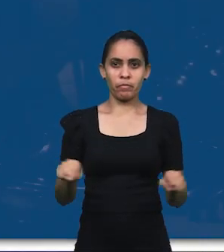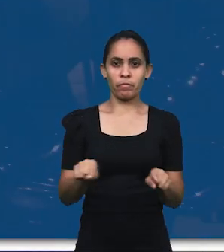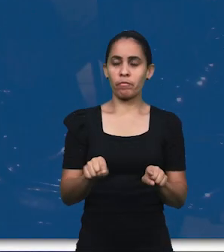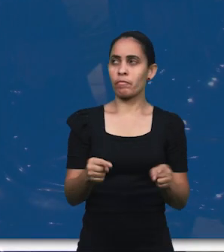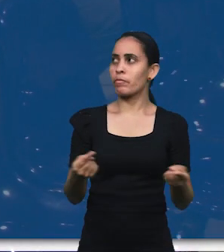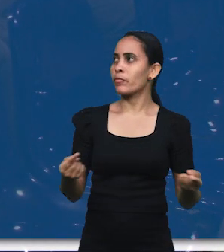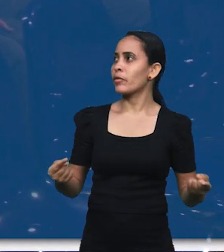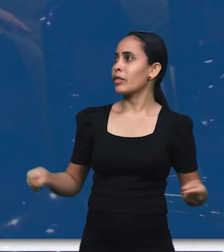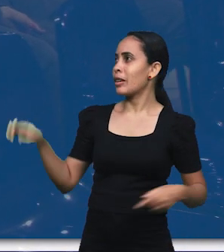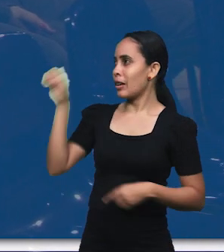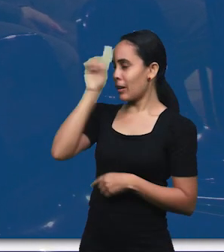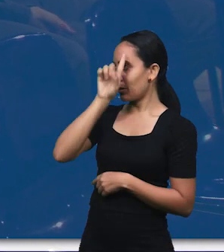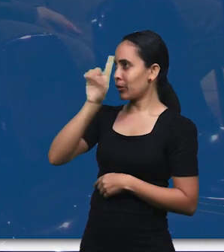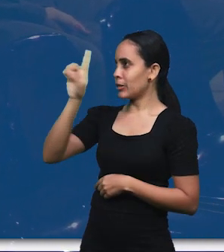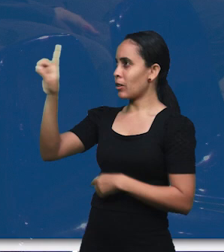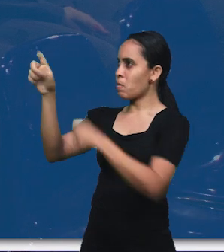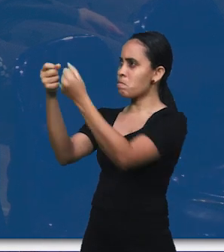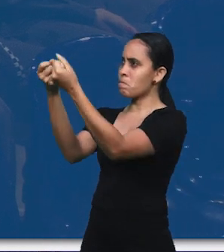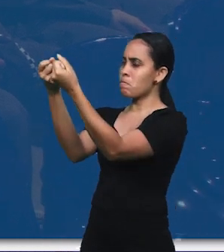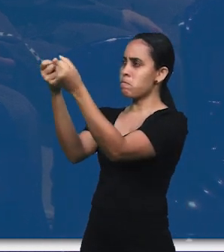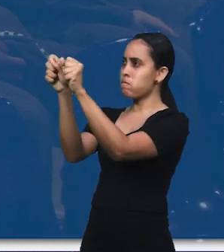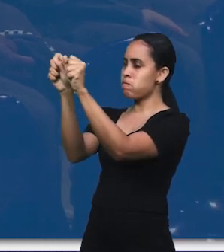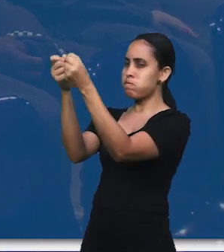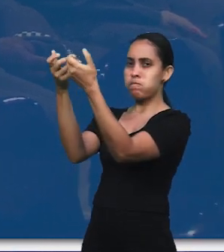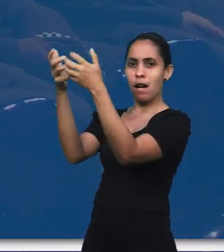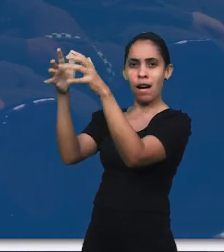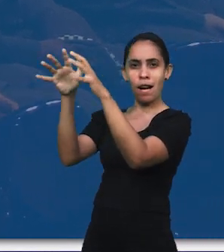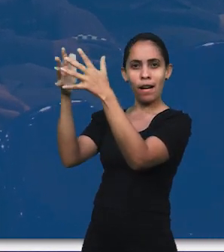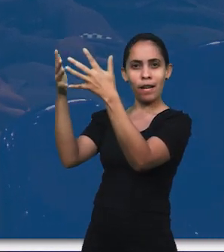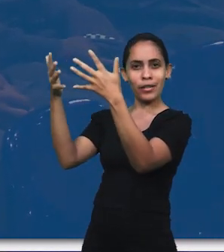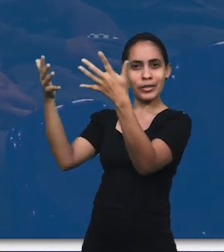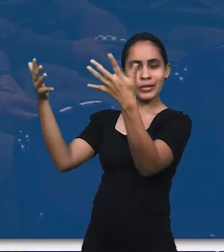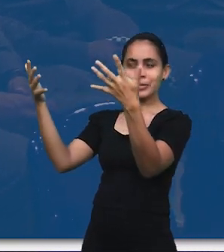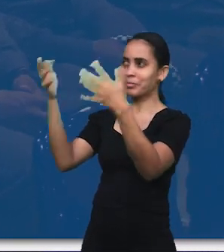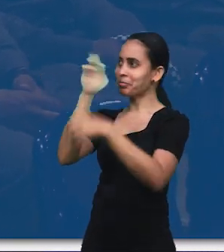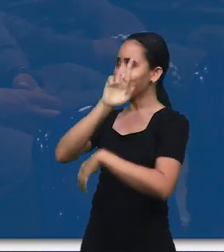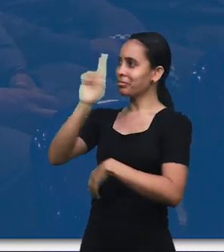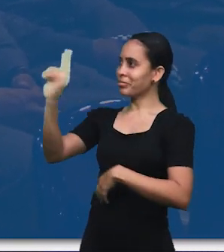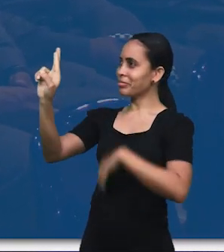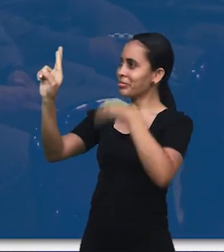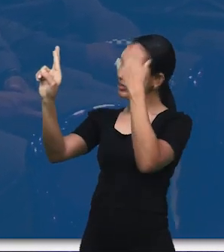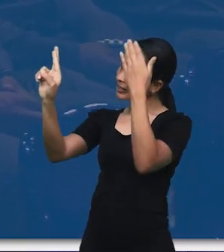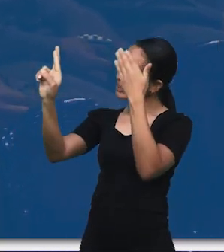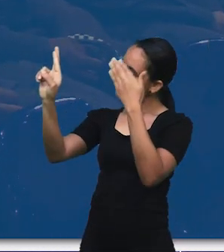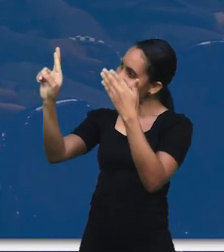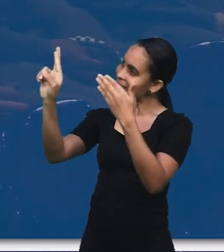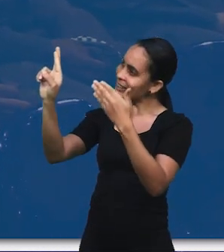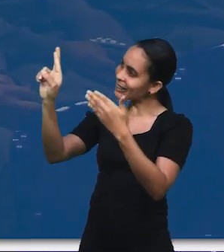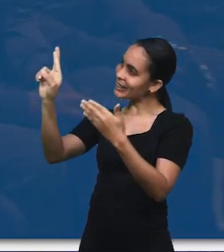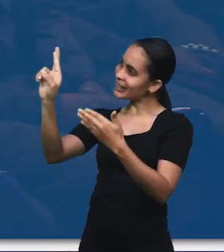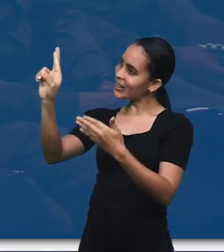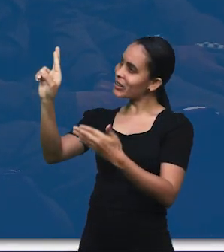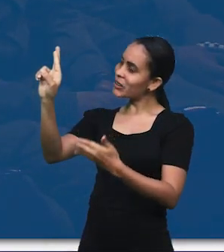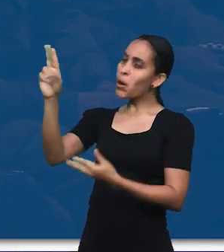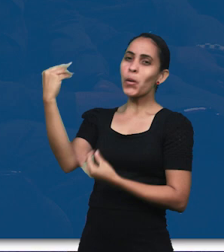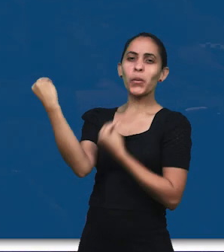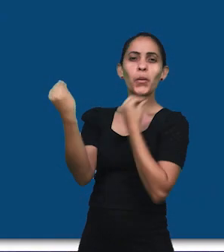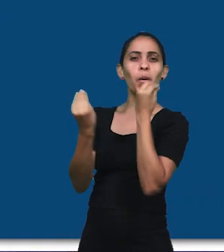Deus. E como resplandece a tua luz,